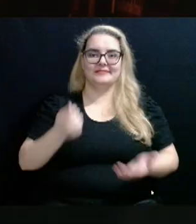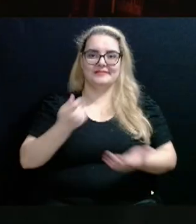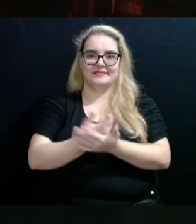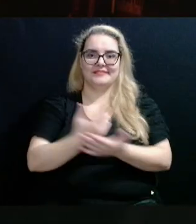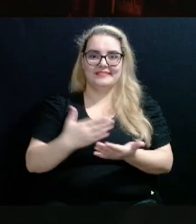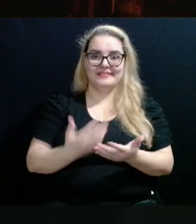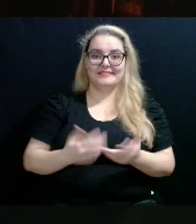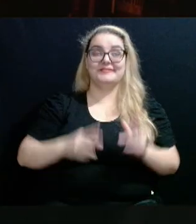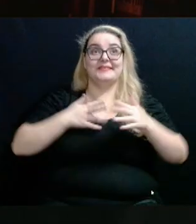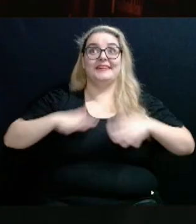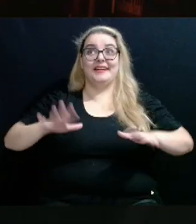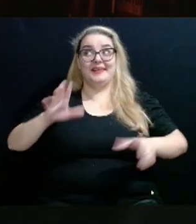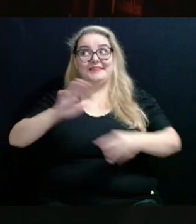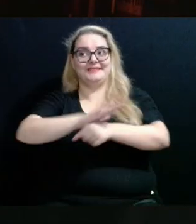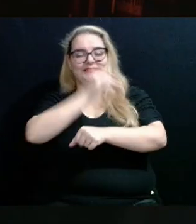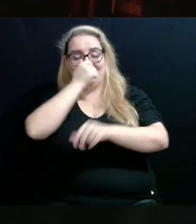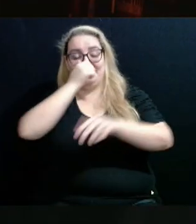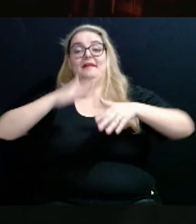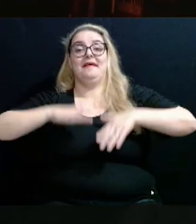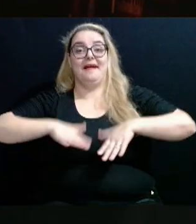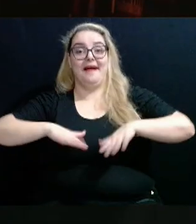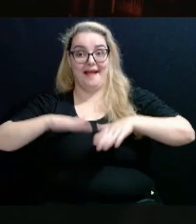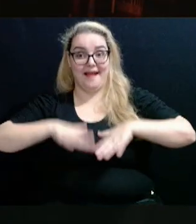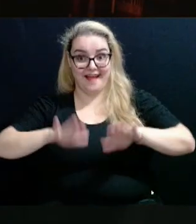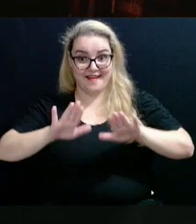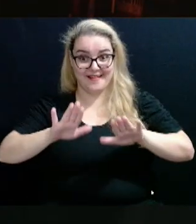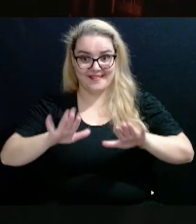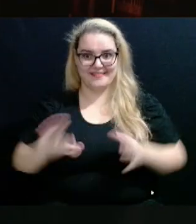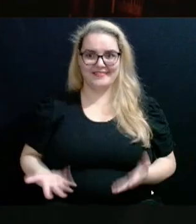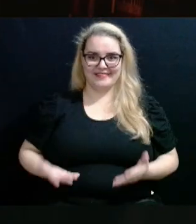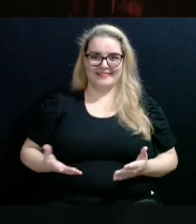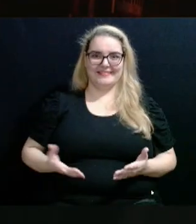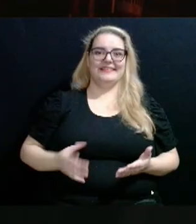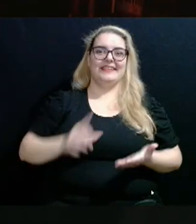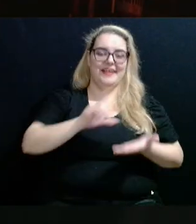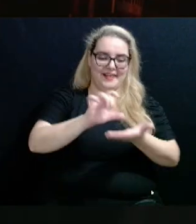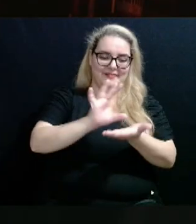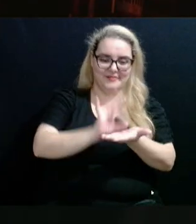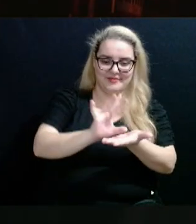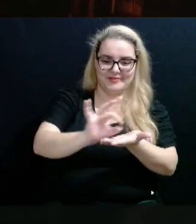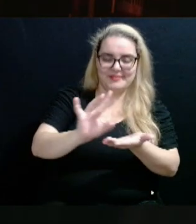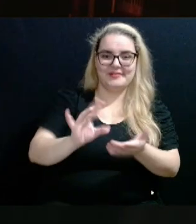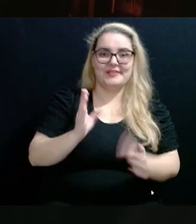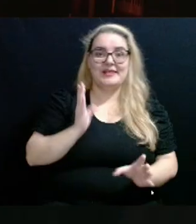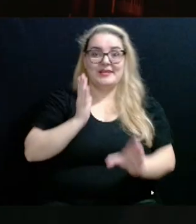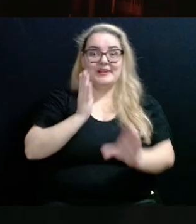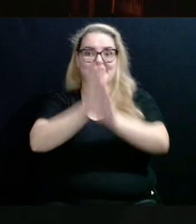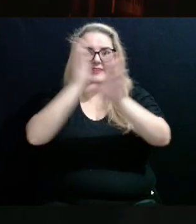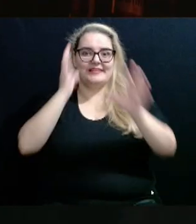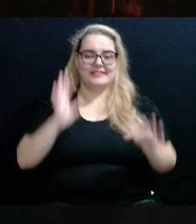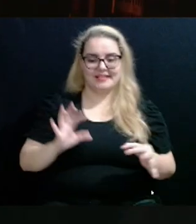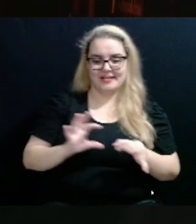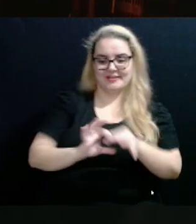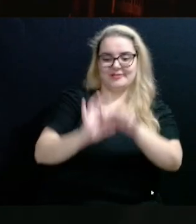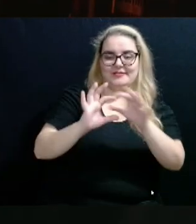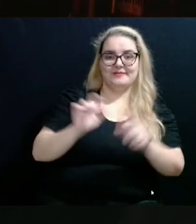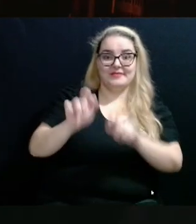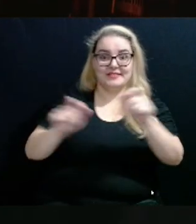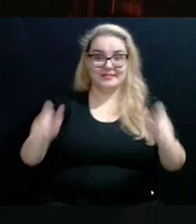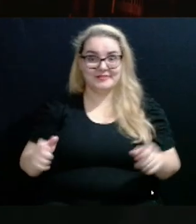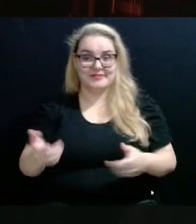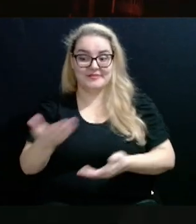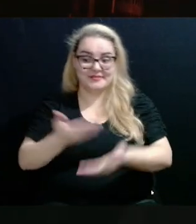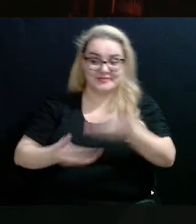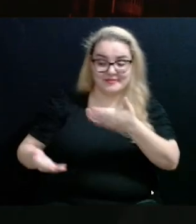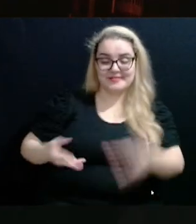As figurinhas, gente, criam conexões, né? Entre pessoas, trocas, encontros e até lembranças familiares que atravessam